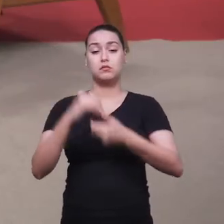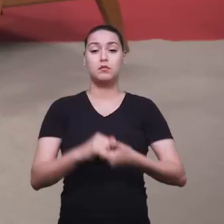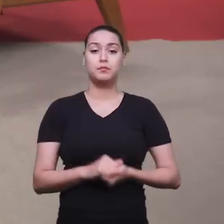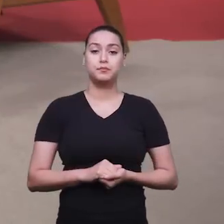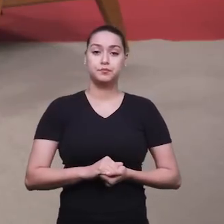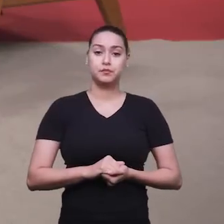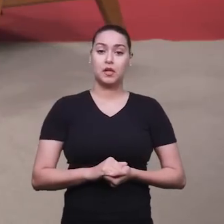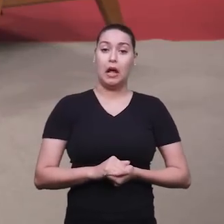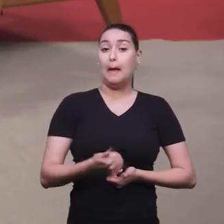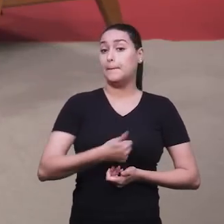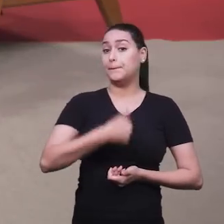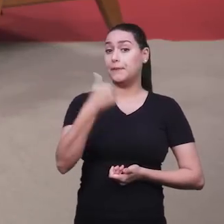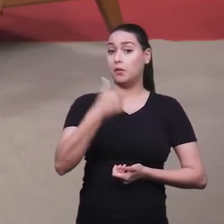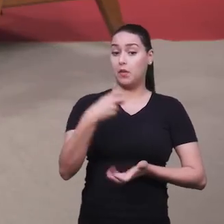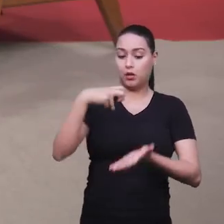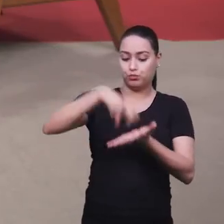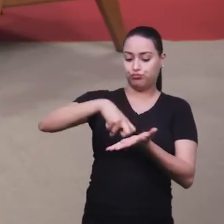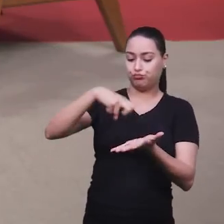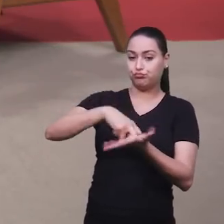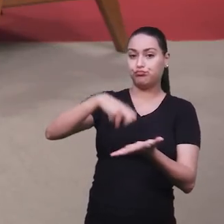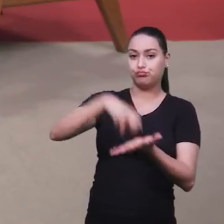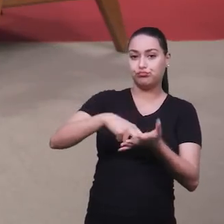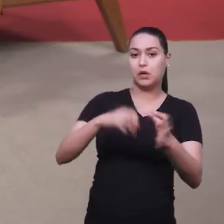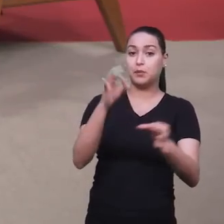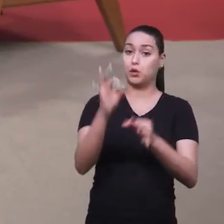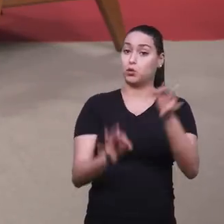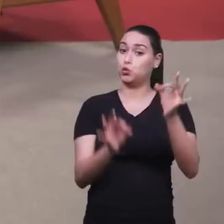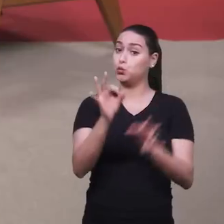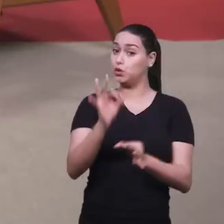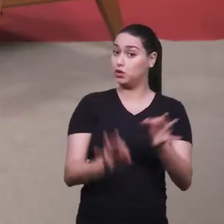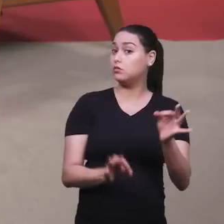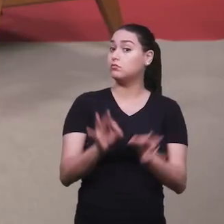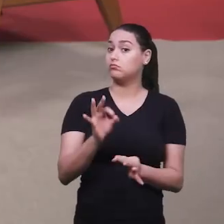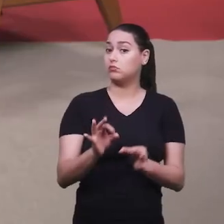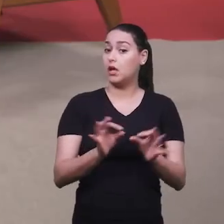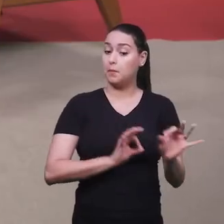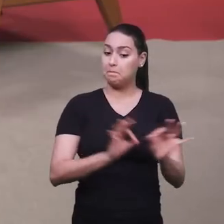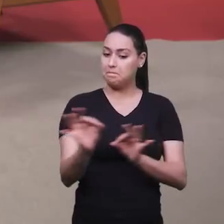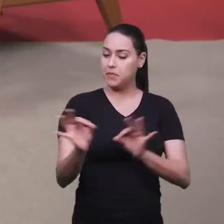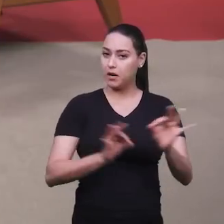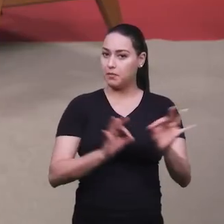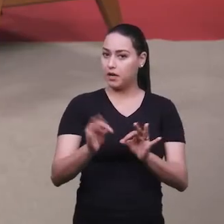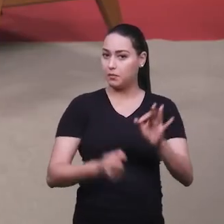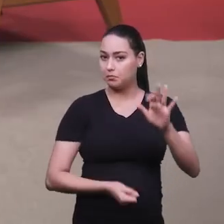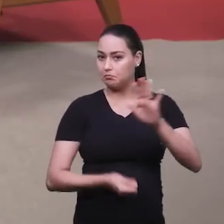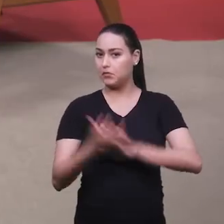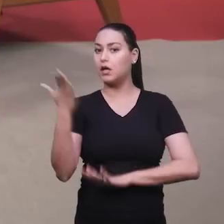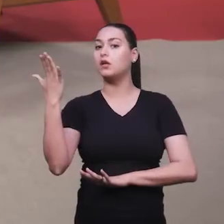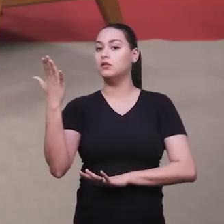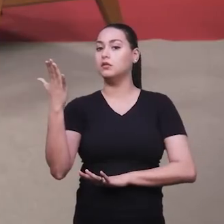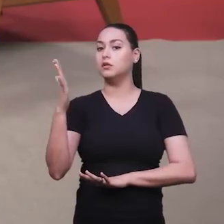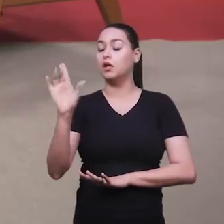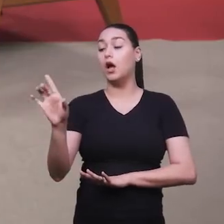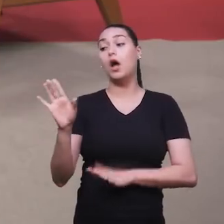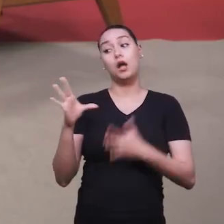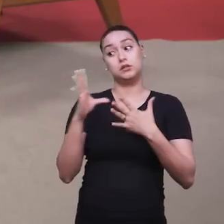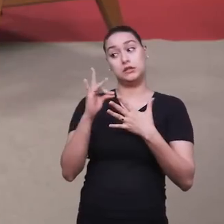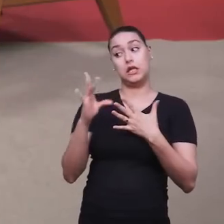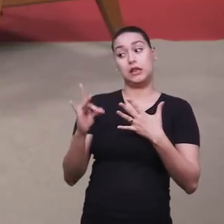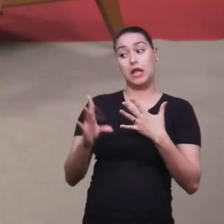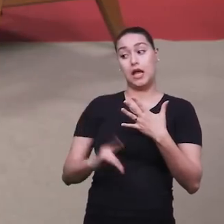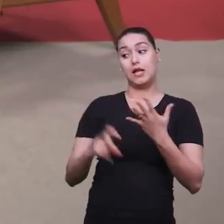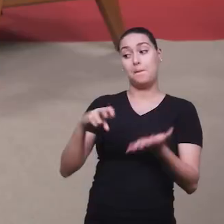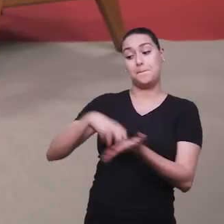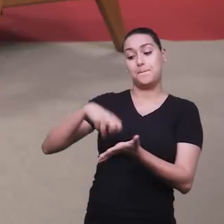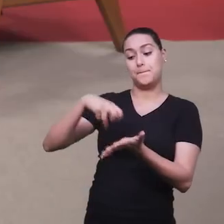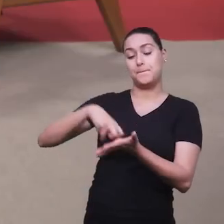Primeiro foram aquelas pragas, juízos. Era um preparo para a saída. Inclusive, só um detalhe,